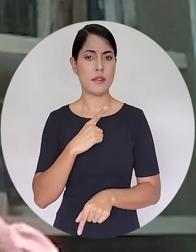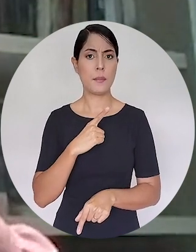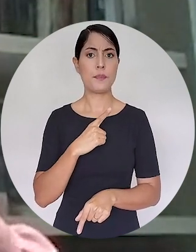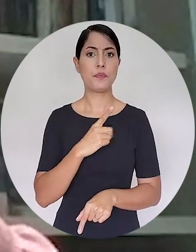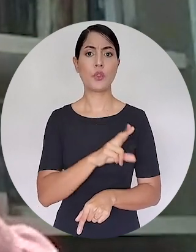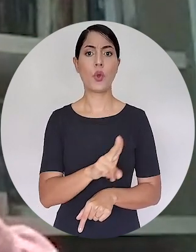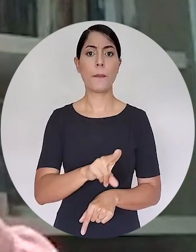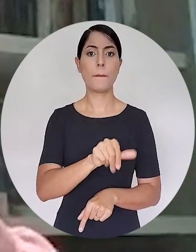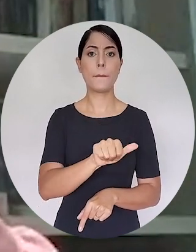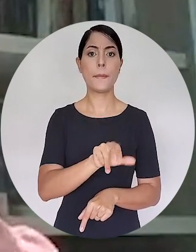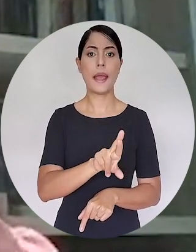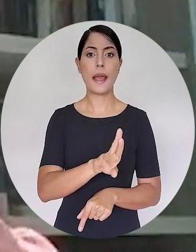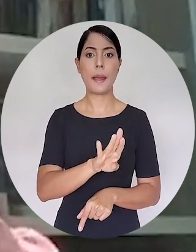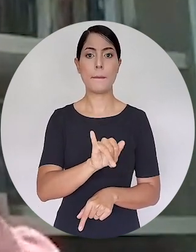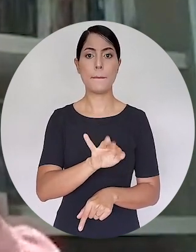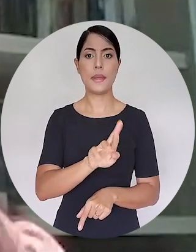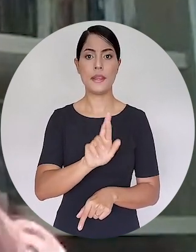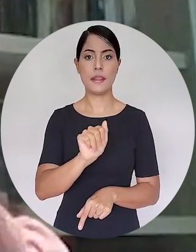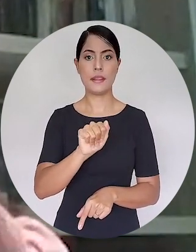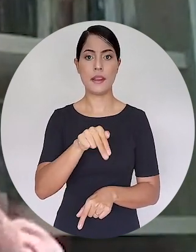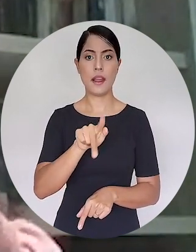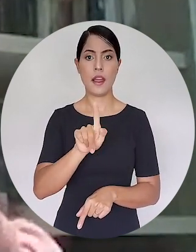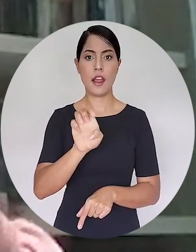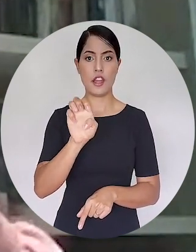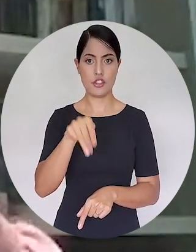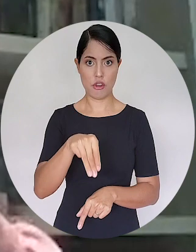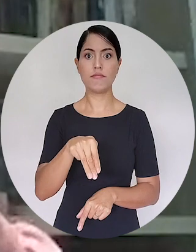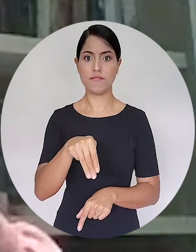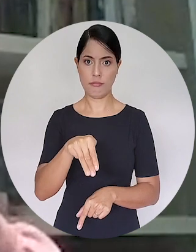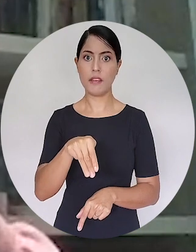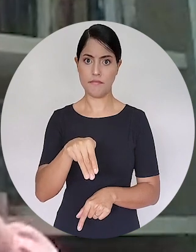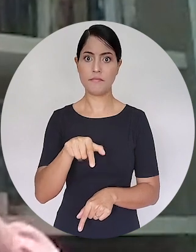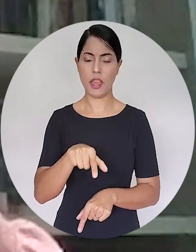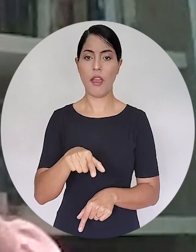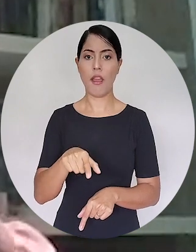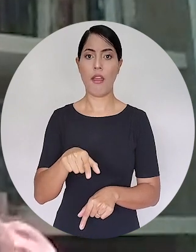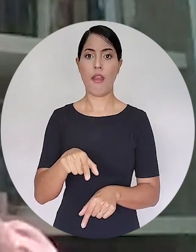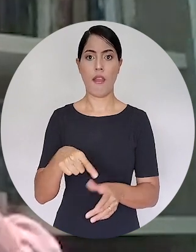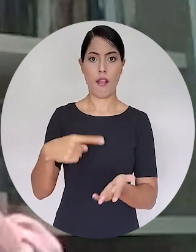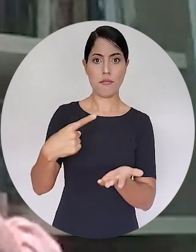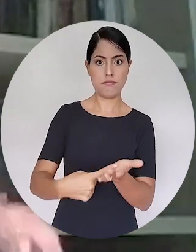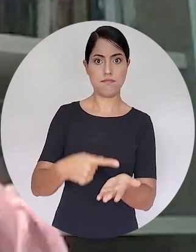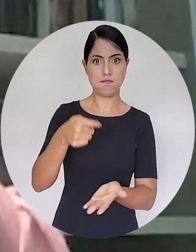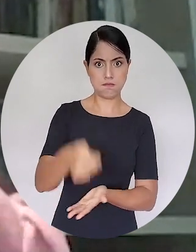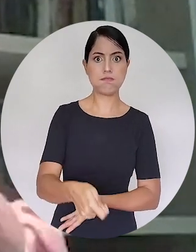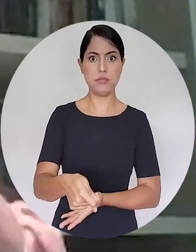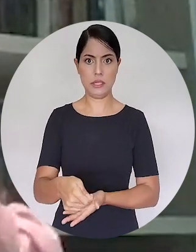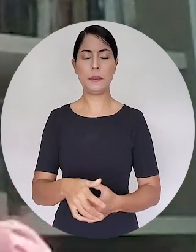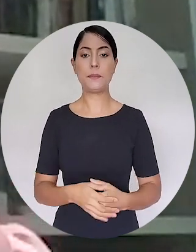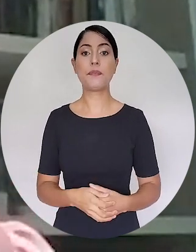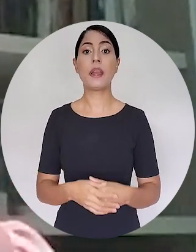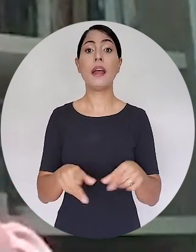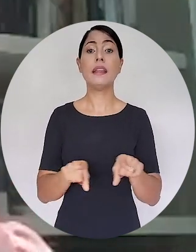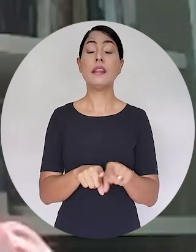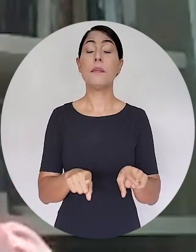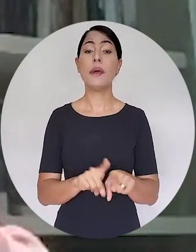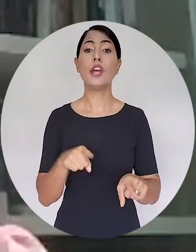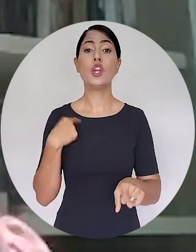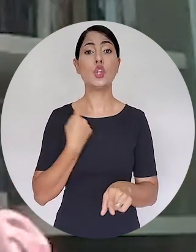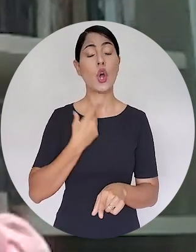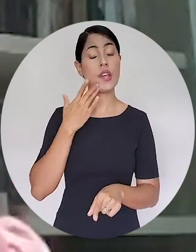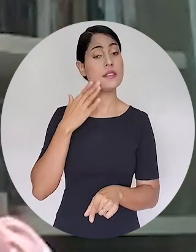também utilizando bastante a arbitragem. E o que a gente verifica é que quando a gente traz um novo método de resolução de